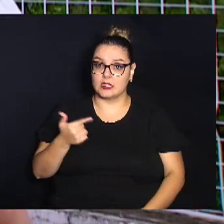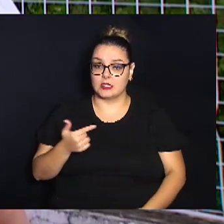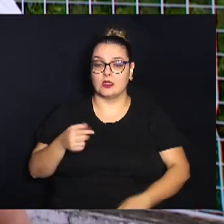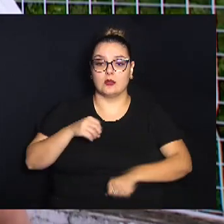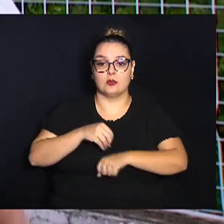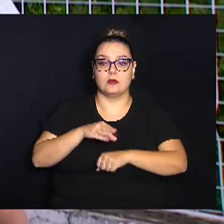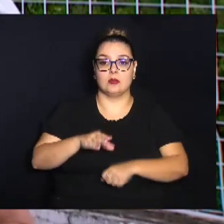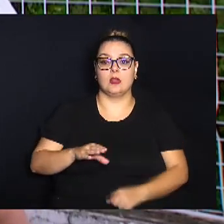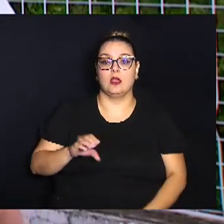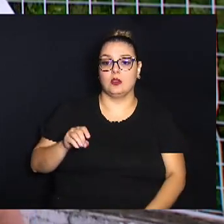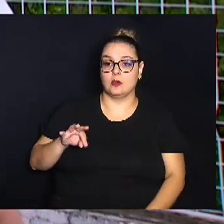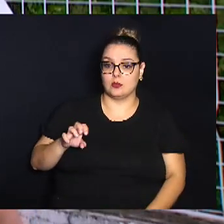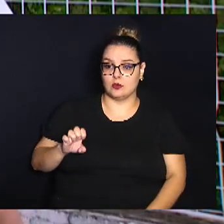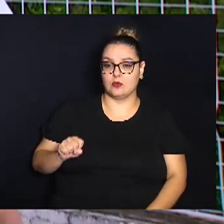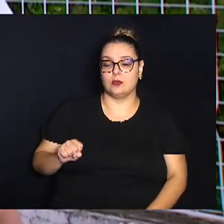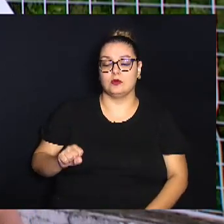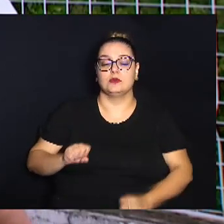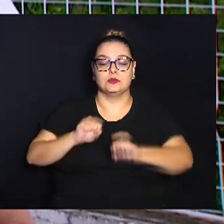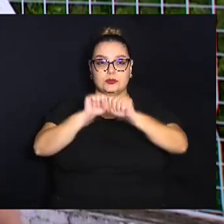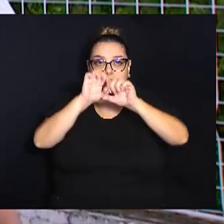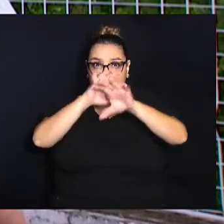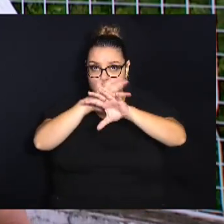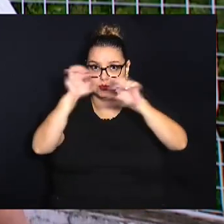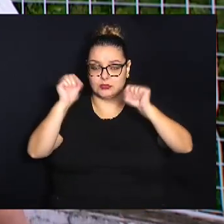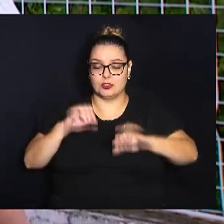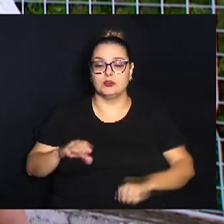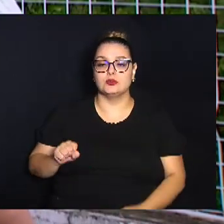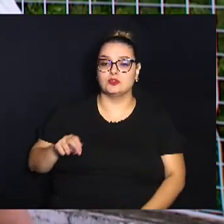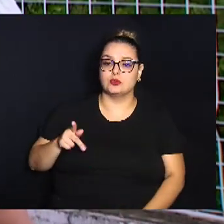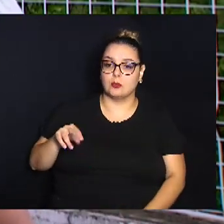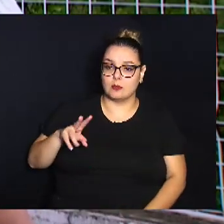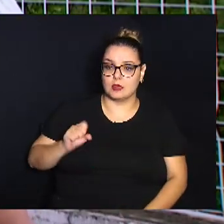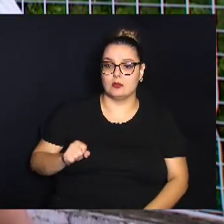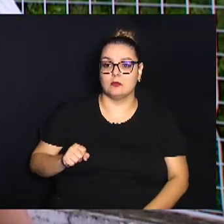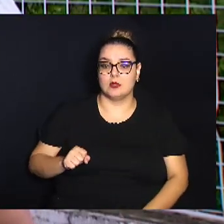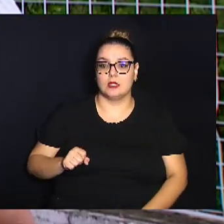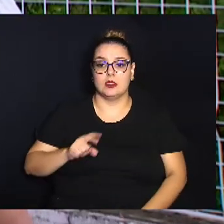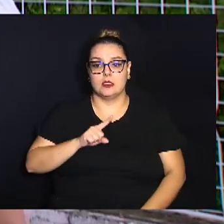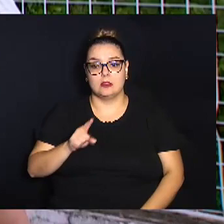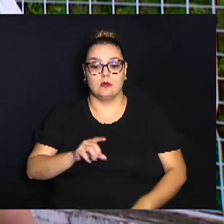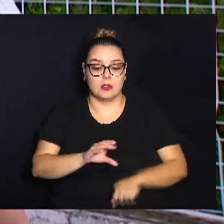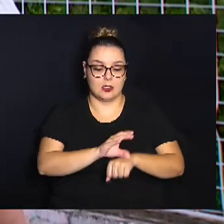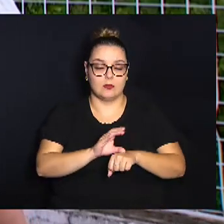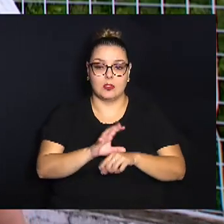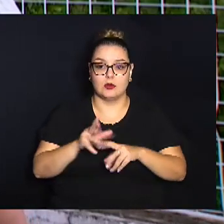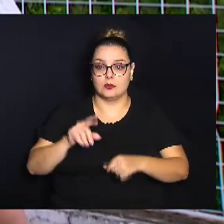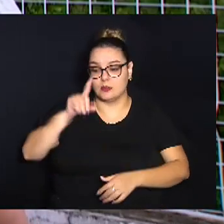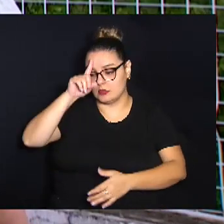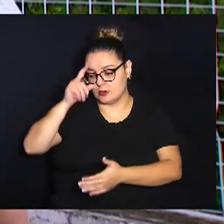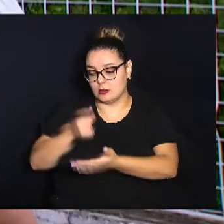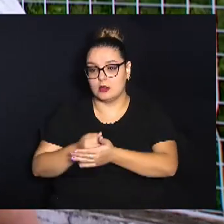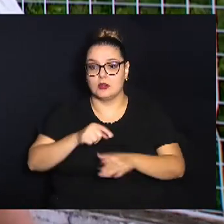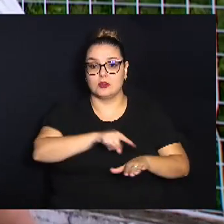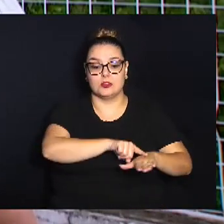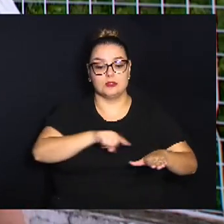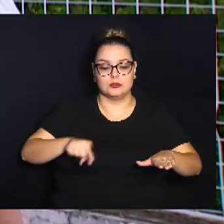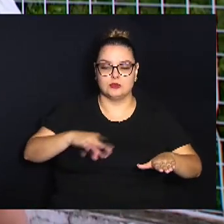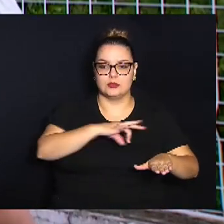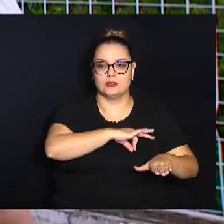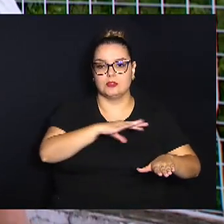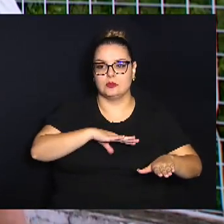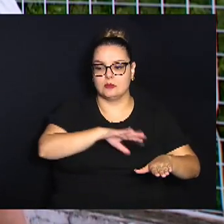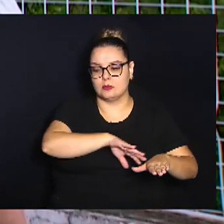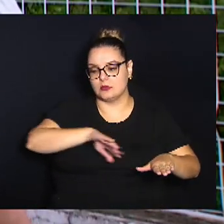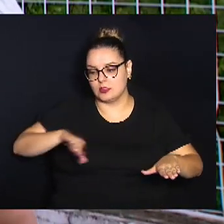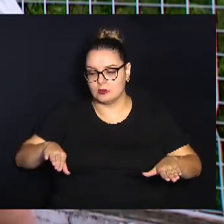Corte Suprema considera inconstitucional todas as decisões judiciais que excluem as guardas municipais do sistema